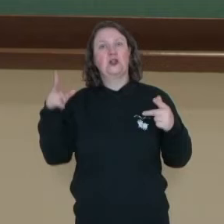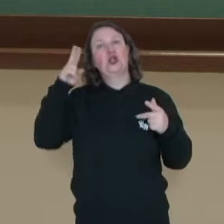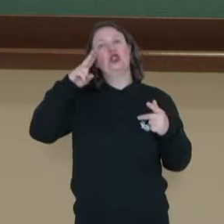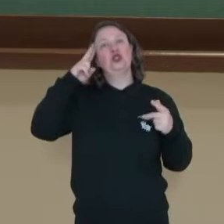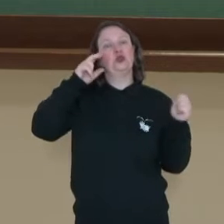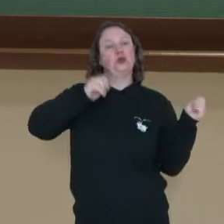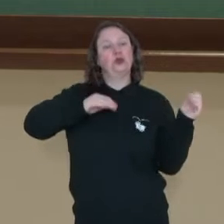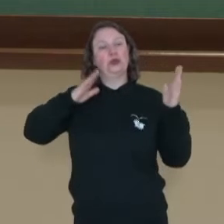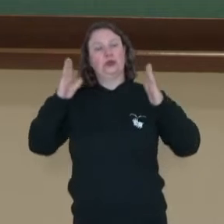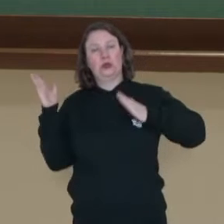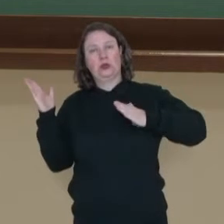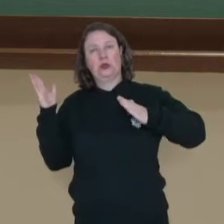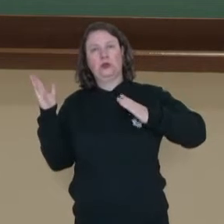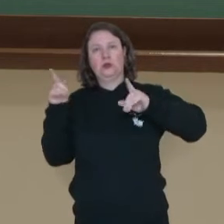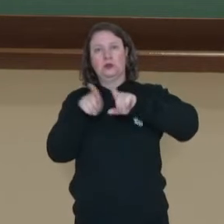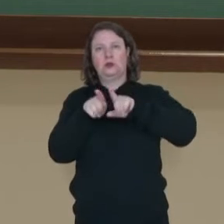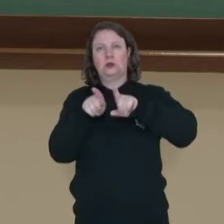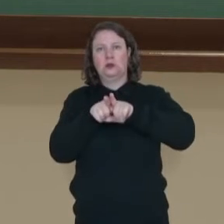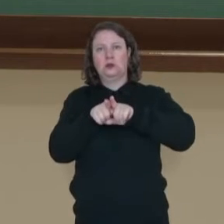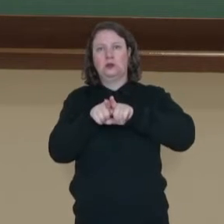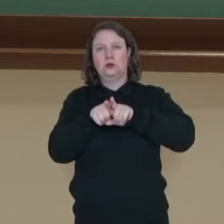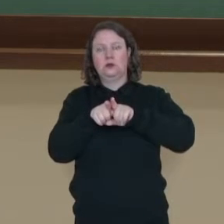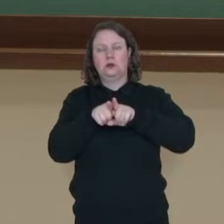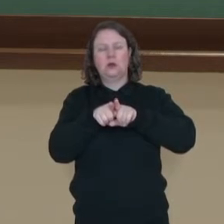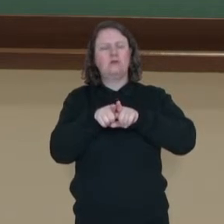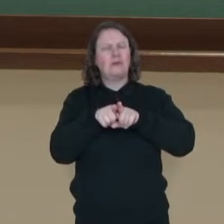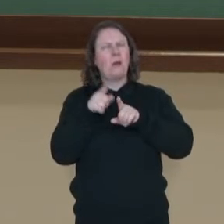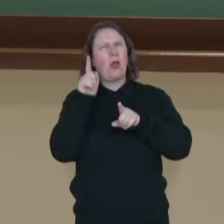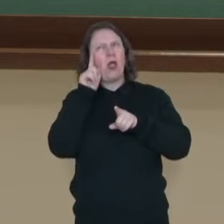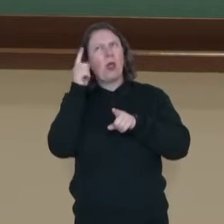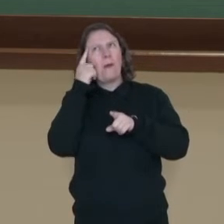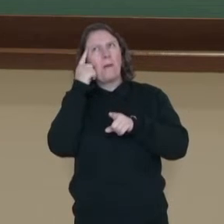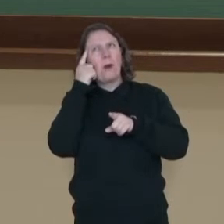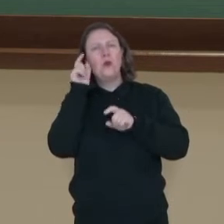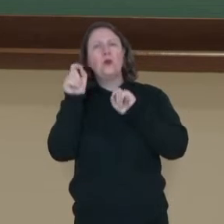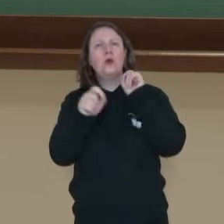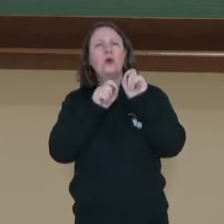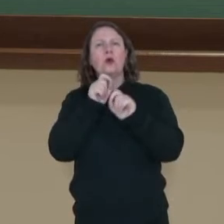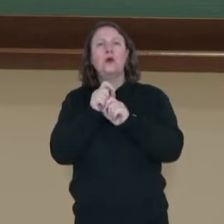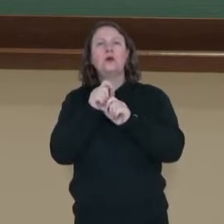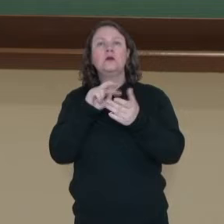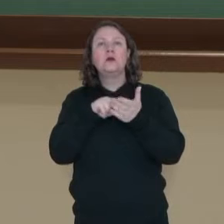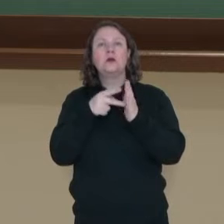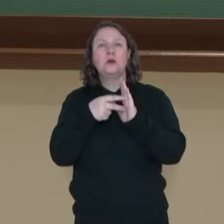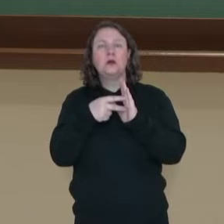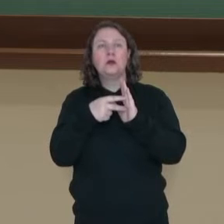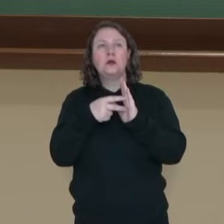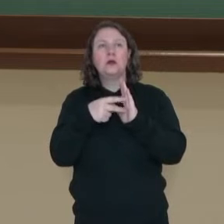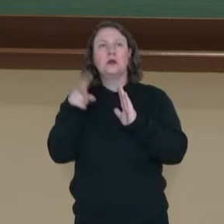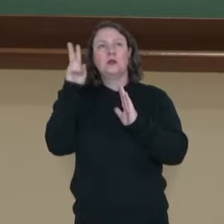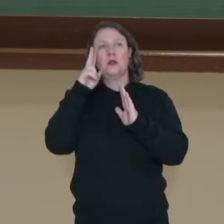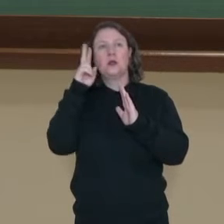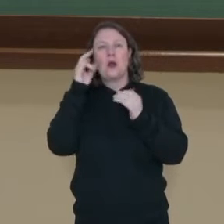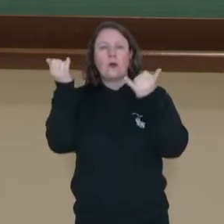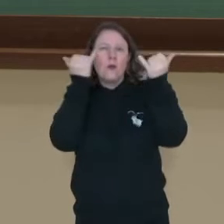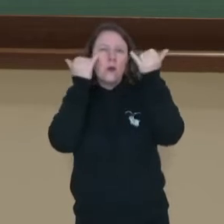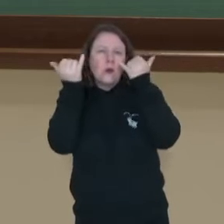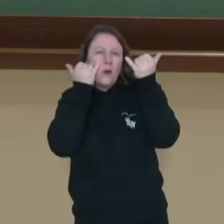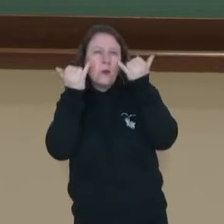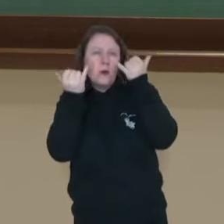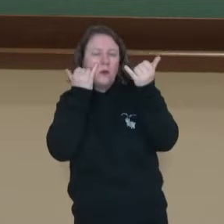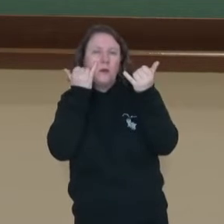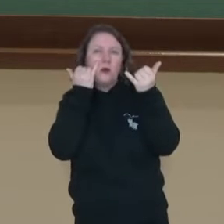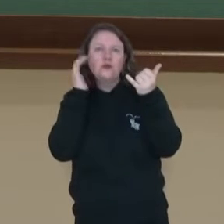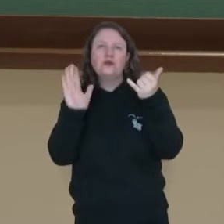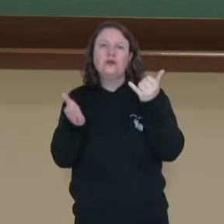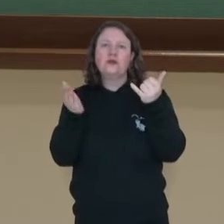analisar essa fonte histórica e aí trazer algumas conclusões acerca dessa fonte histórica e do que a gente acabou de